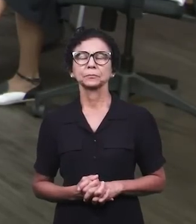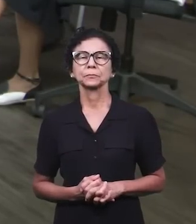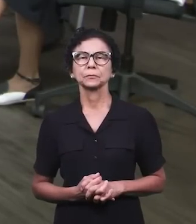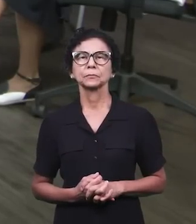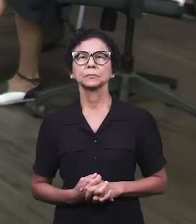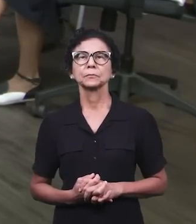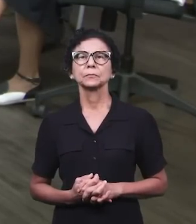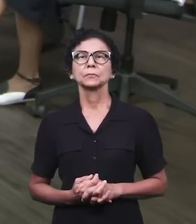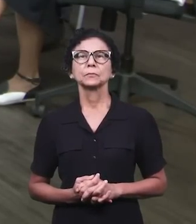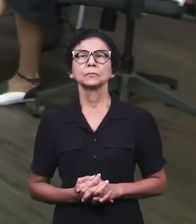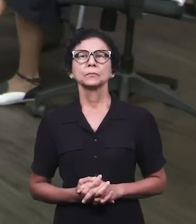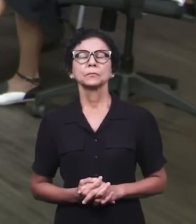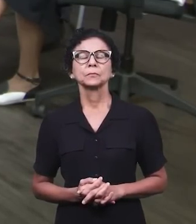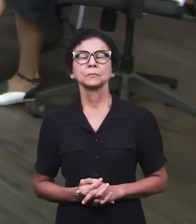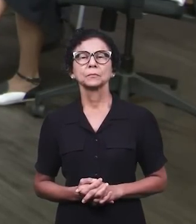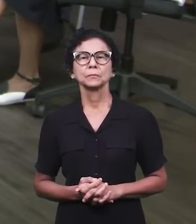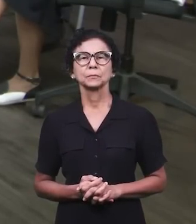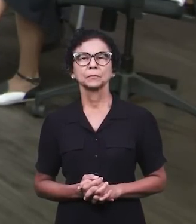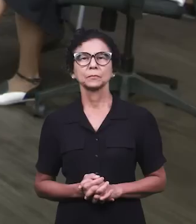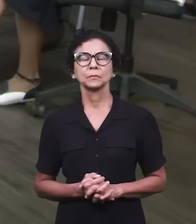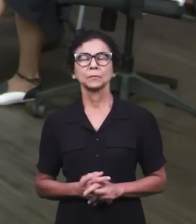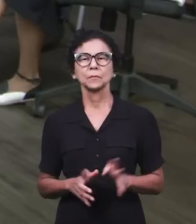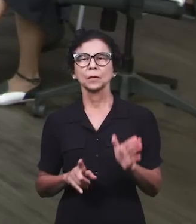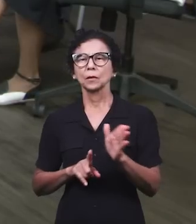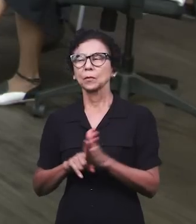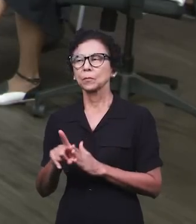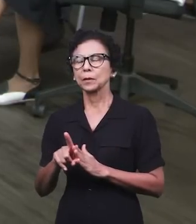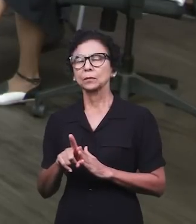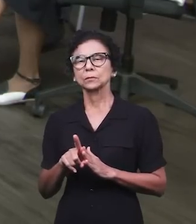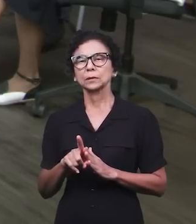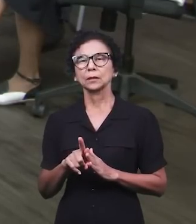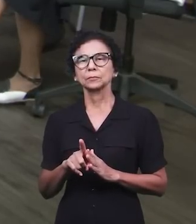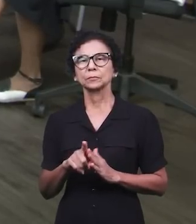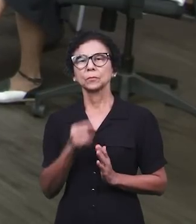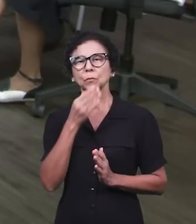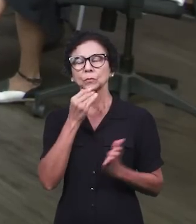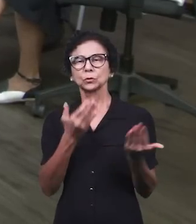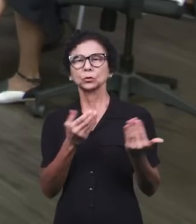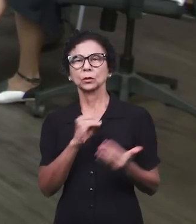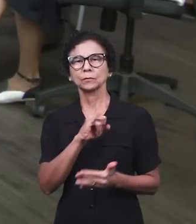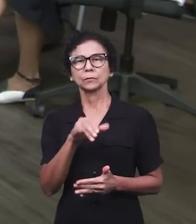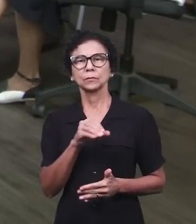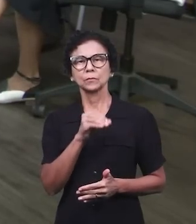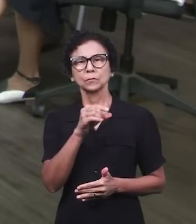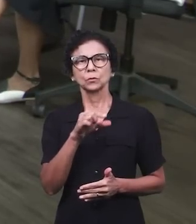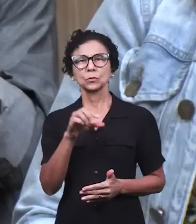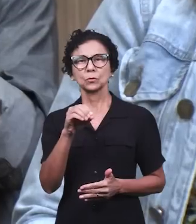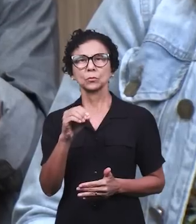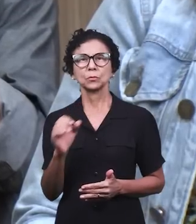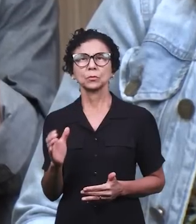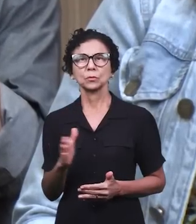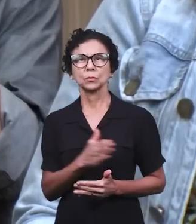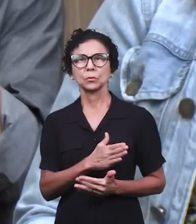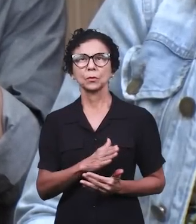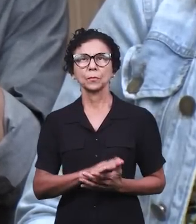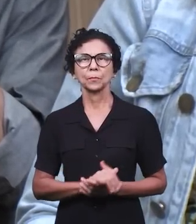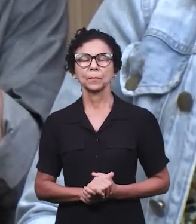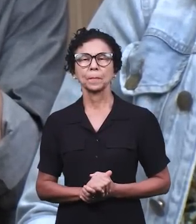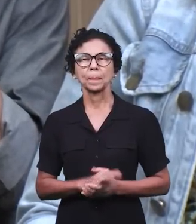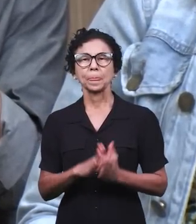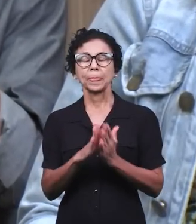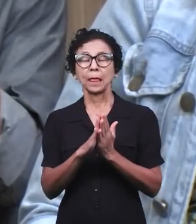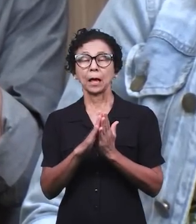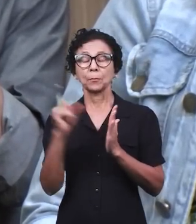com a primeira pergunta com o jovem João Vitor. Pode fazer a sua pergunta. Pastor, a palavra do Senhor,